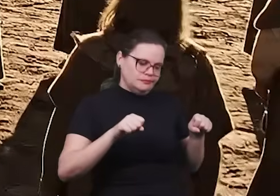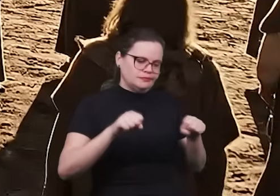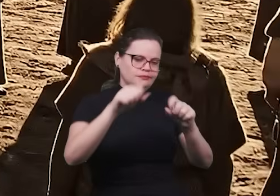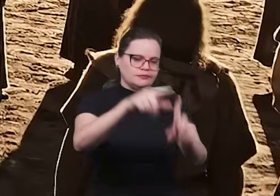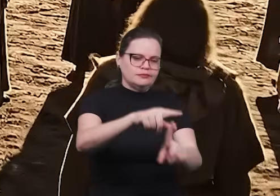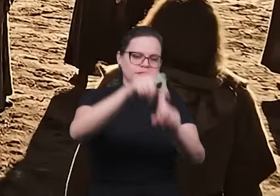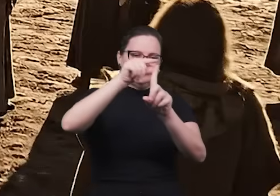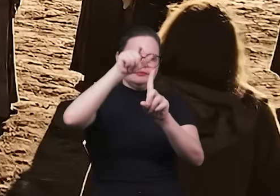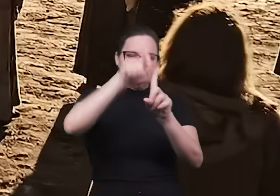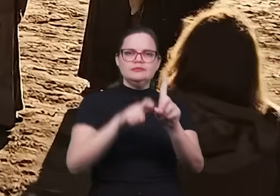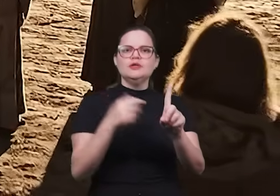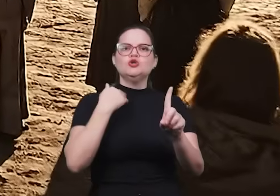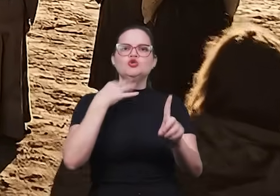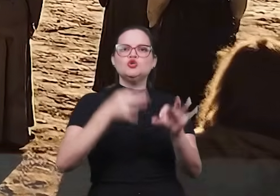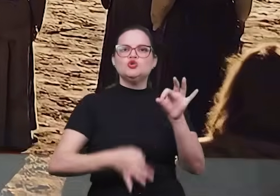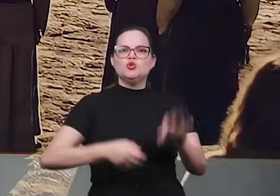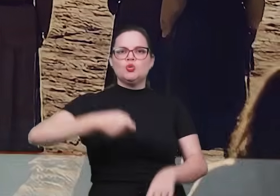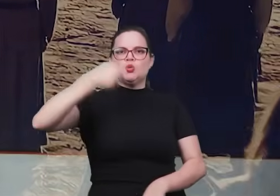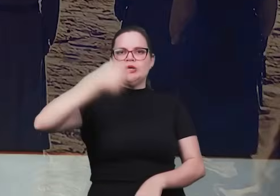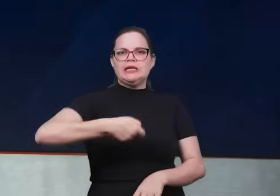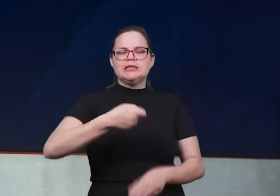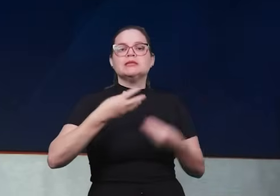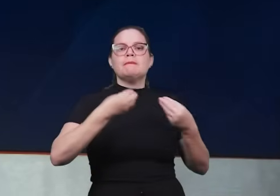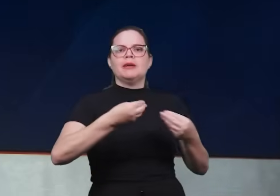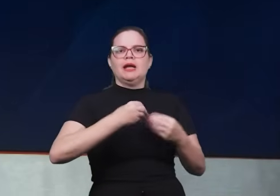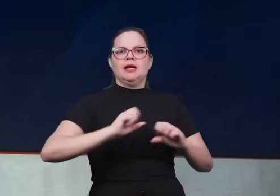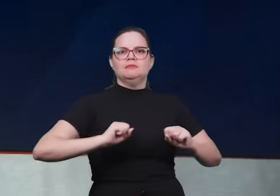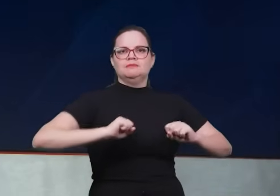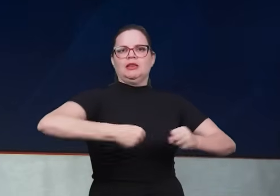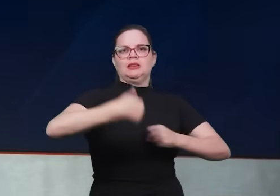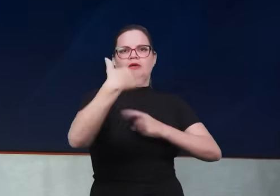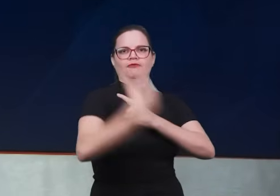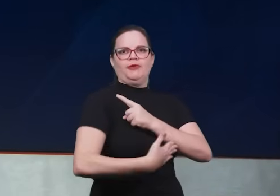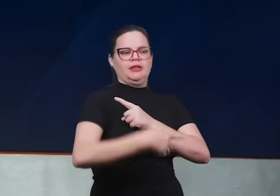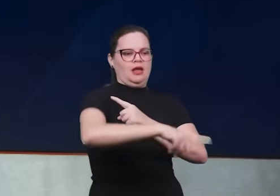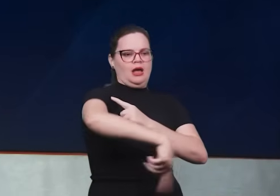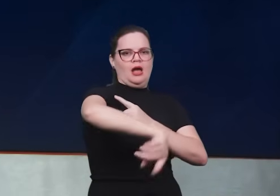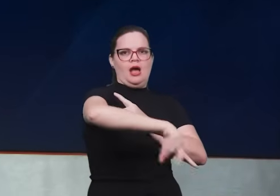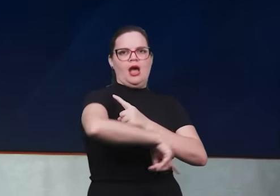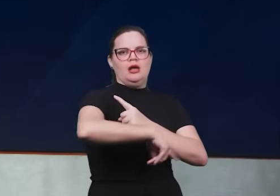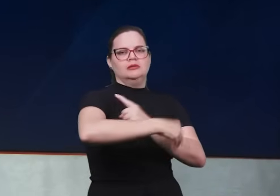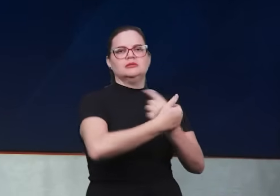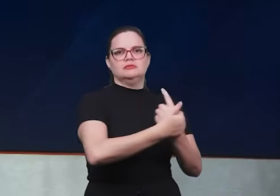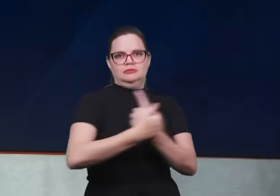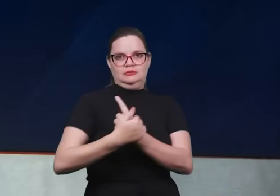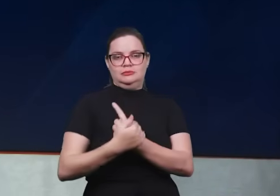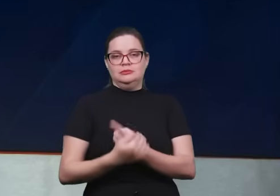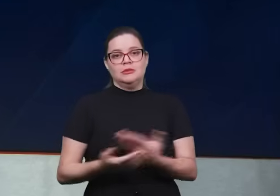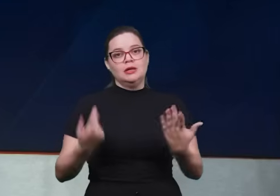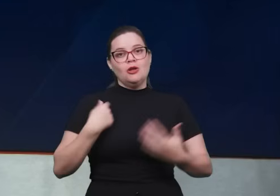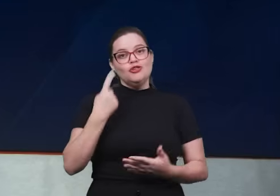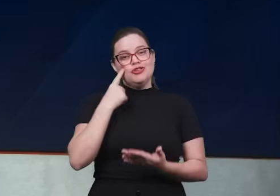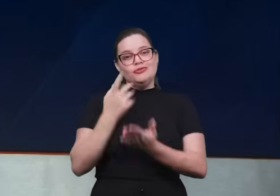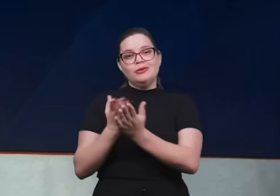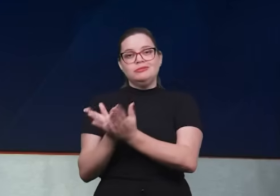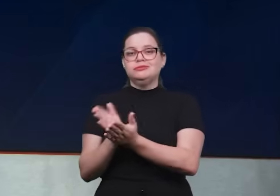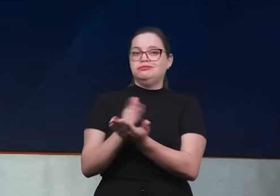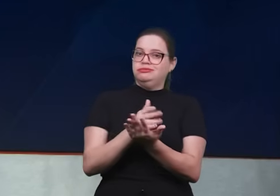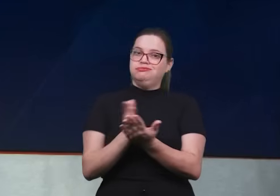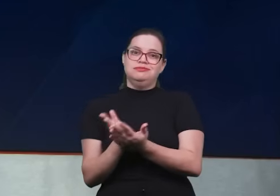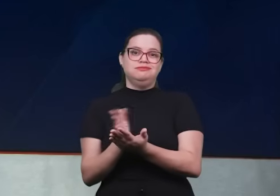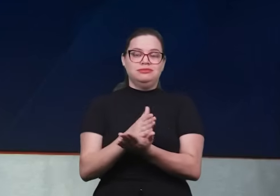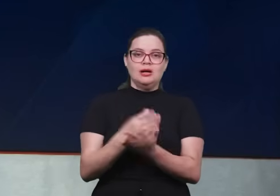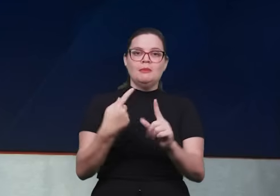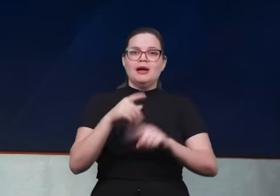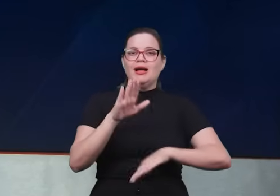um juiz para livrá-los dos inimigos. Vemos aí o ciclo da inconstância espiritual, que consiste